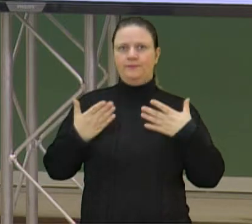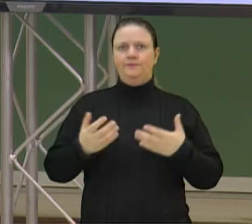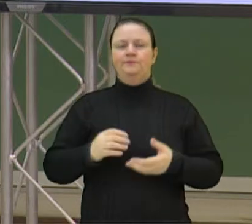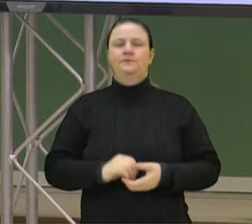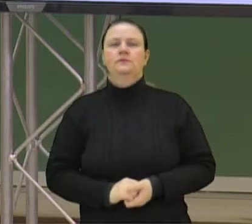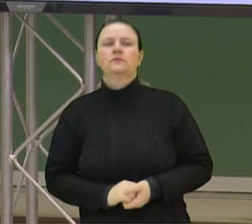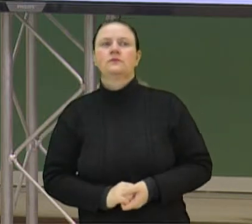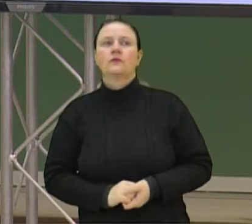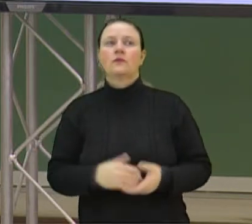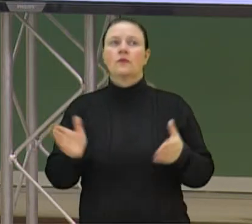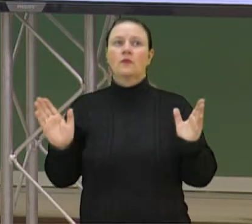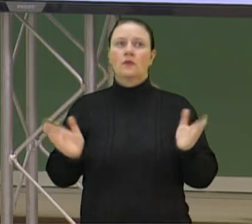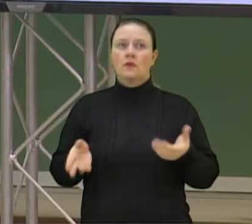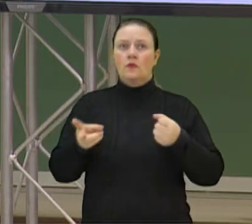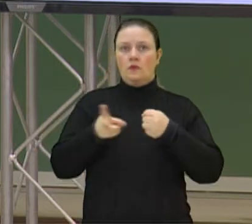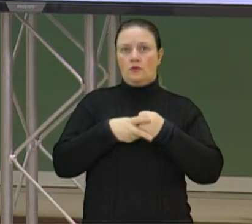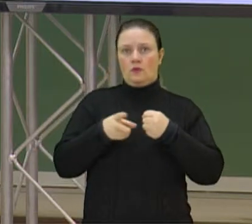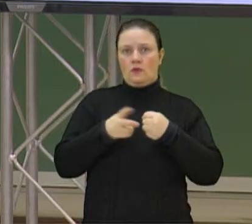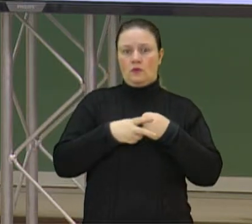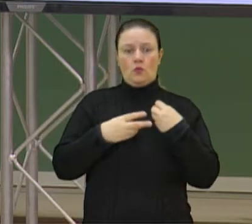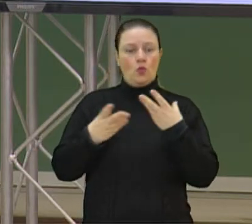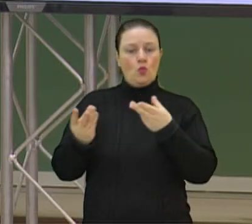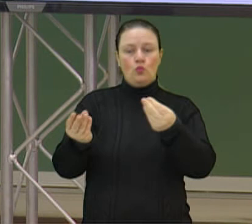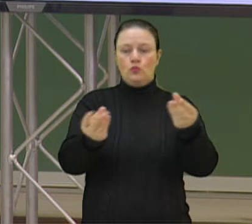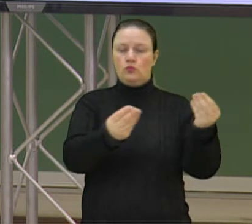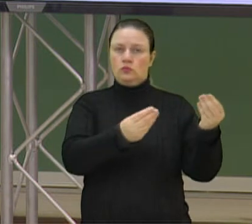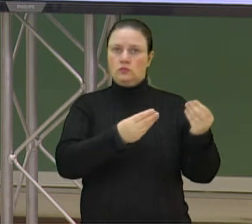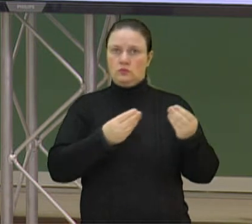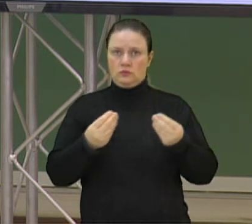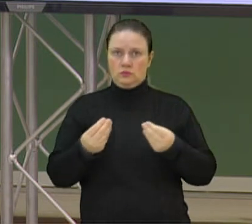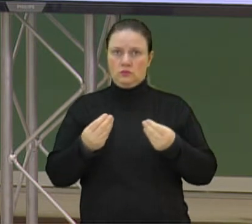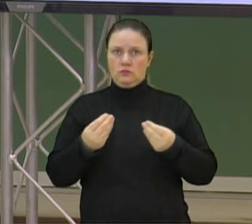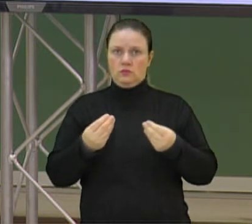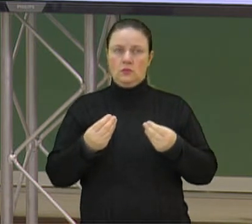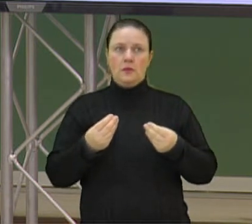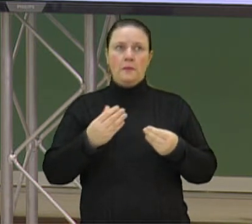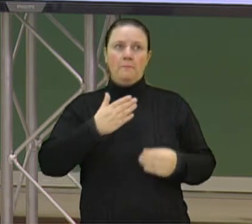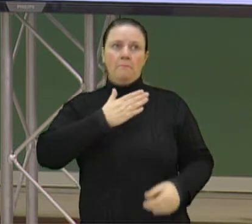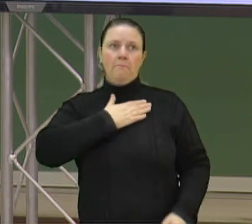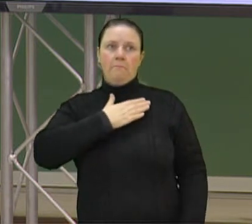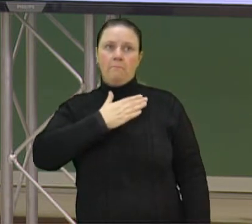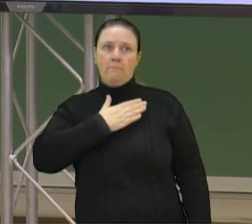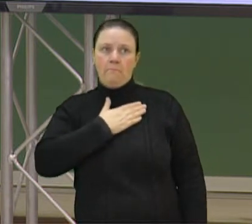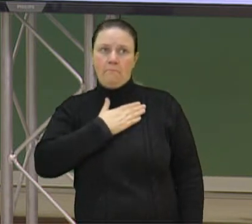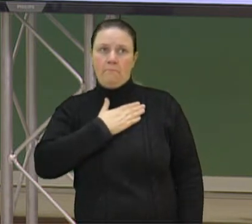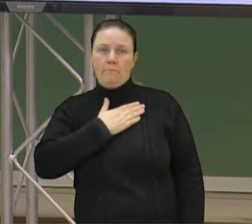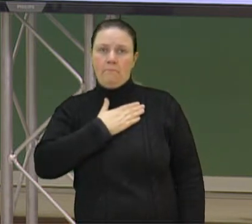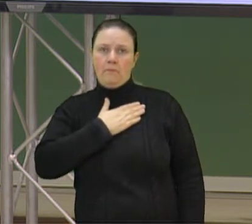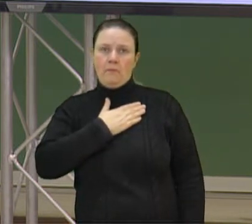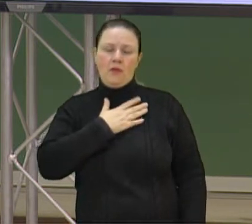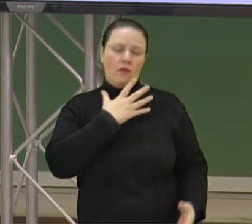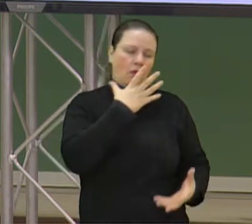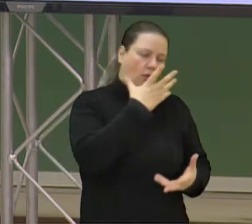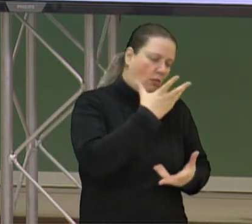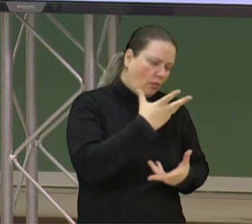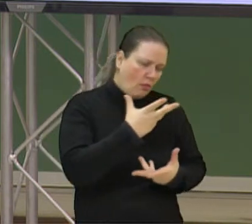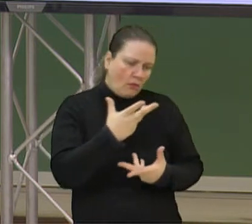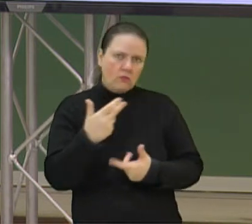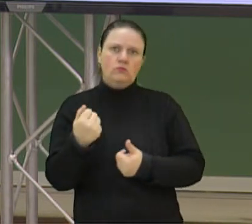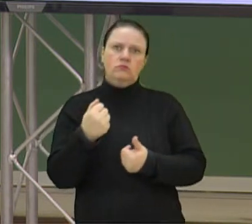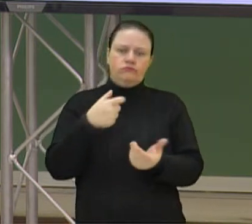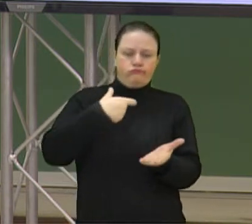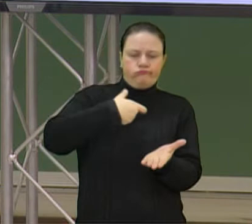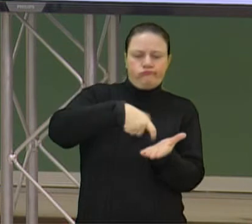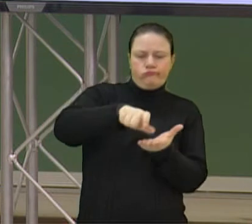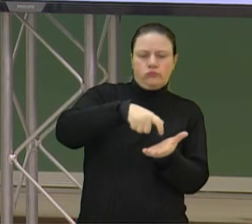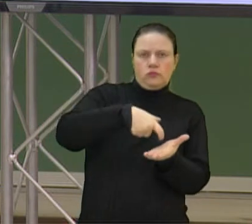plural. No plural vai funcionar da mesma maneira. Então, me encantan las tarjetas de crédito. Então, quando a quien,